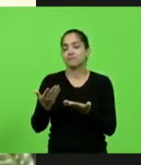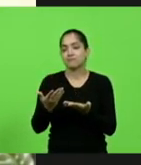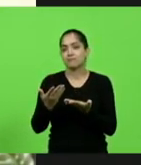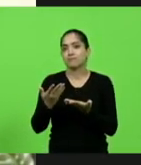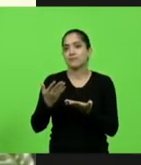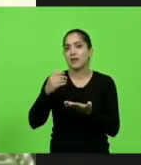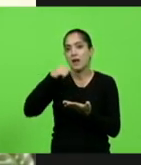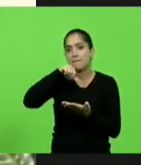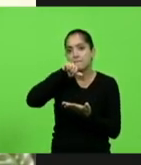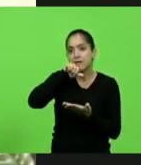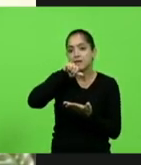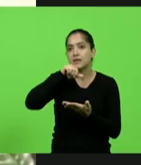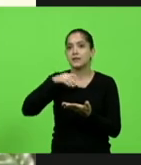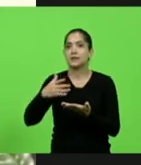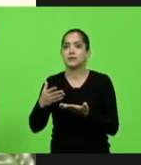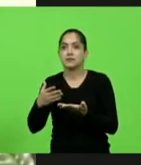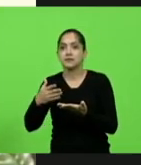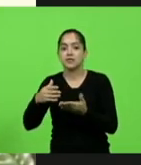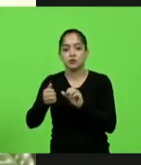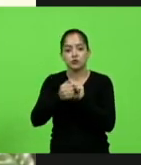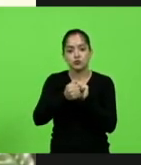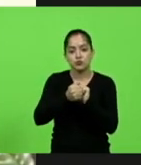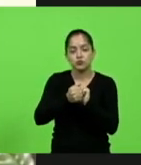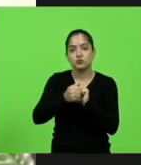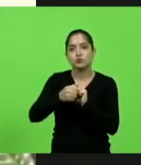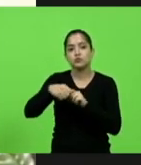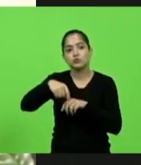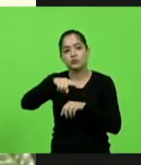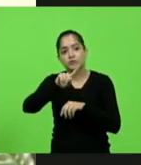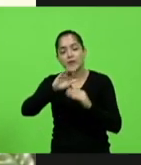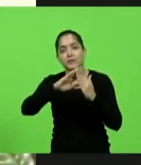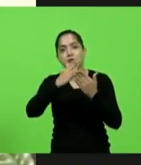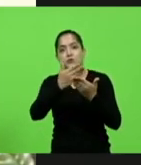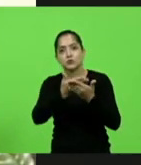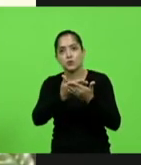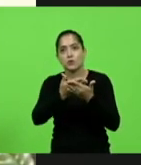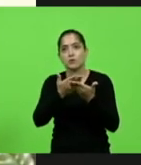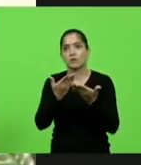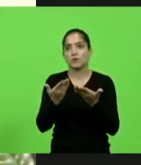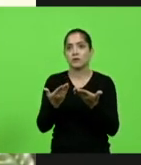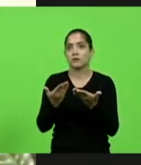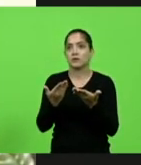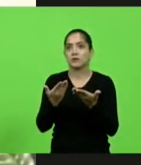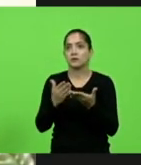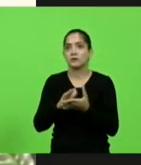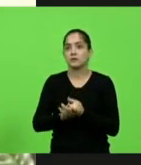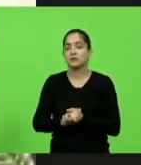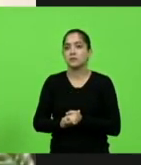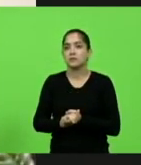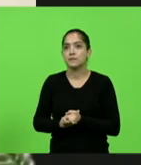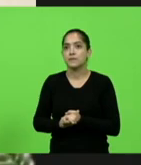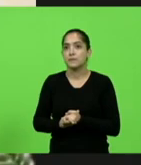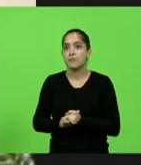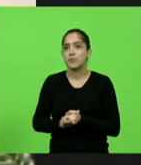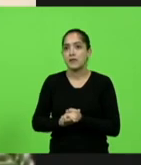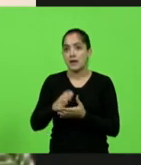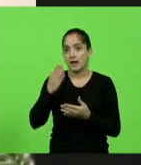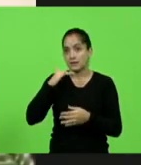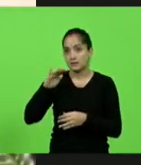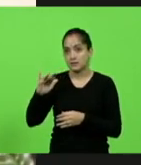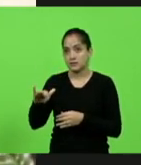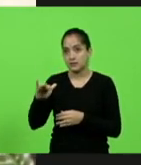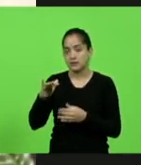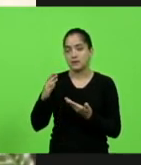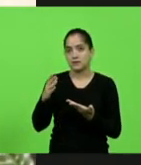criança, né, indo levar a criança para a escola no carro, né? As crianças aprendem, por favor, Antônio, lendo cartazes, né?